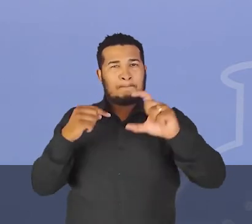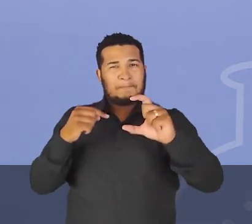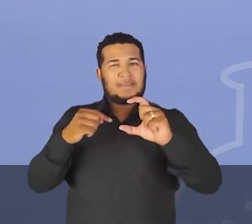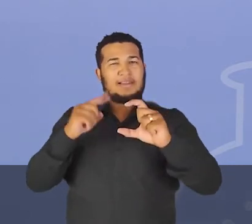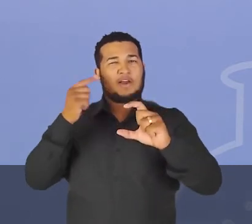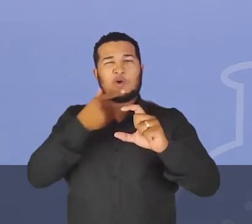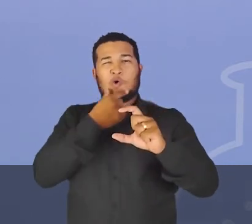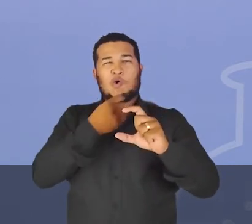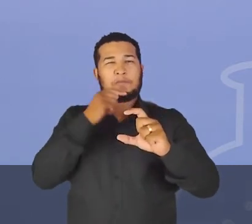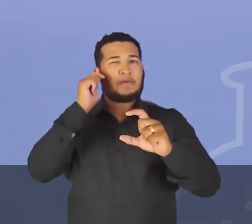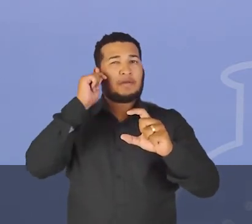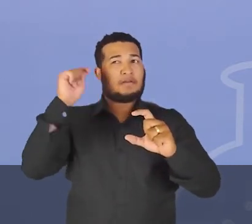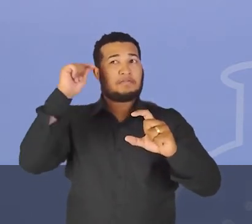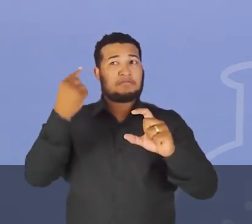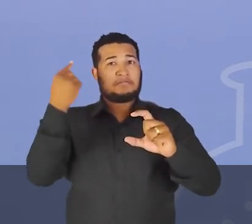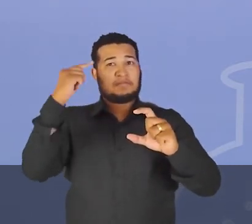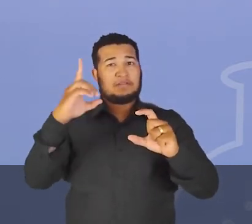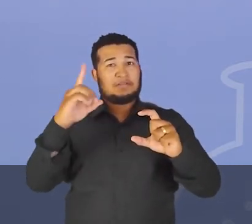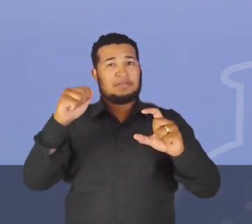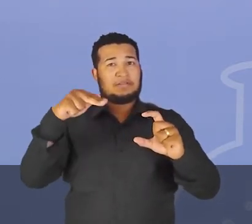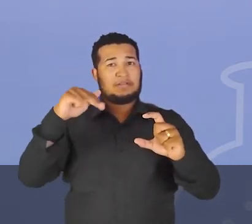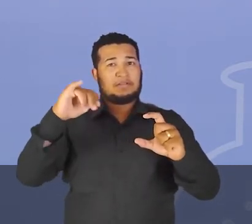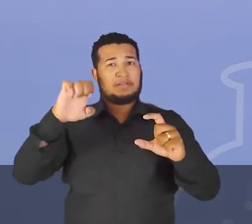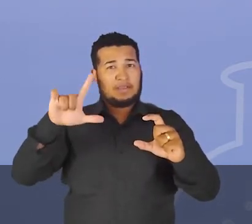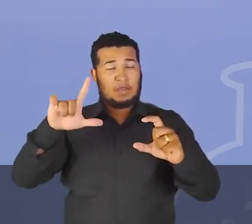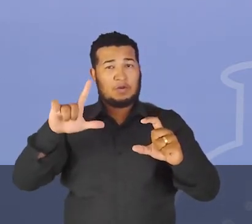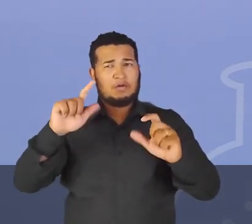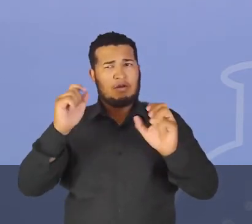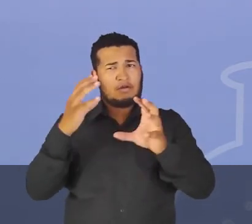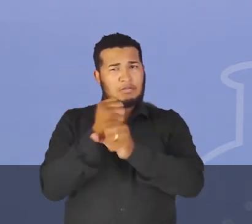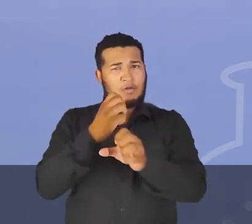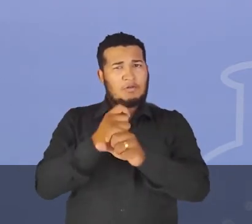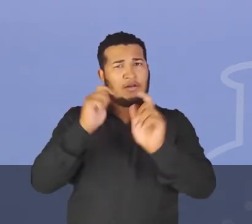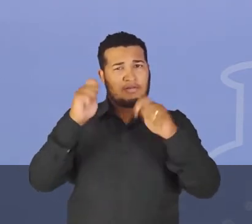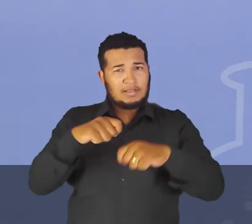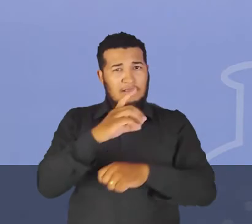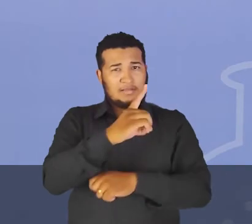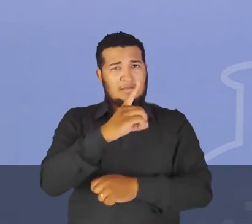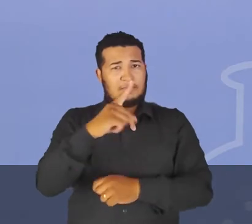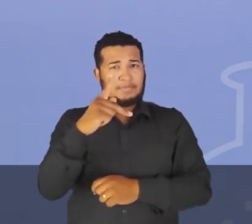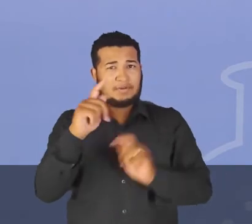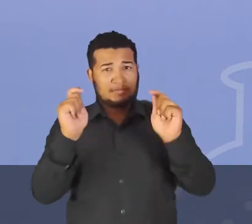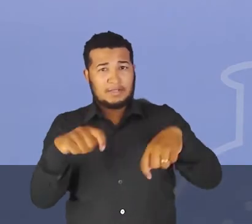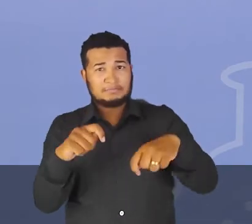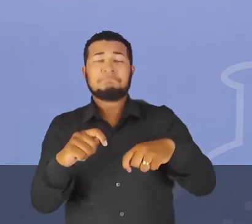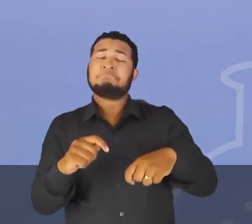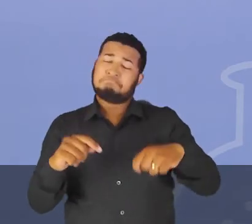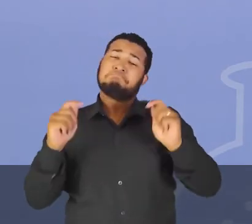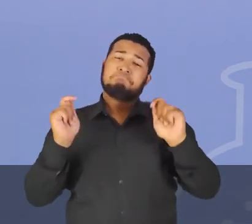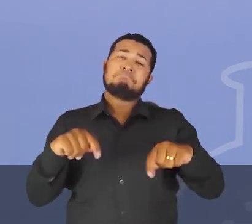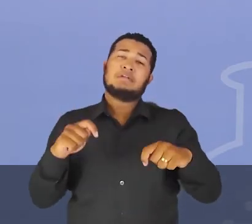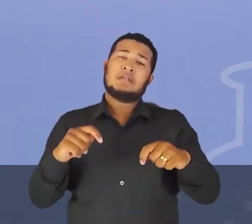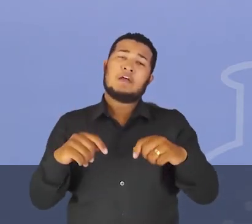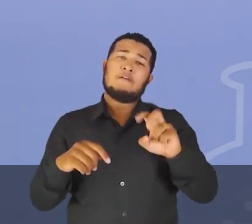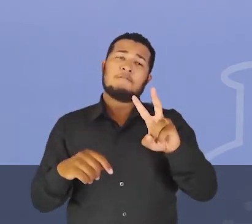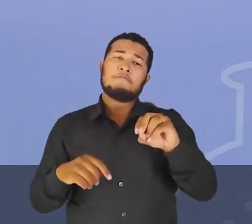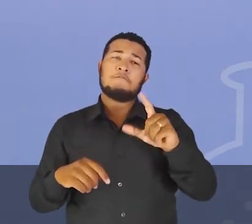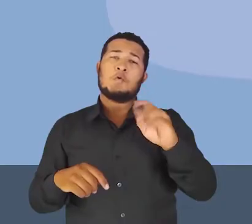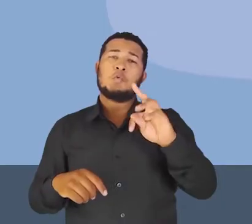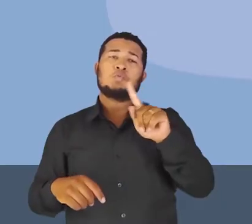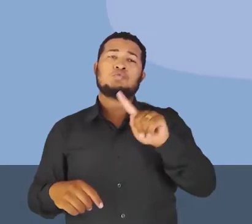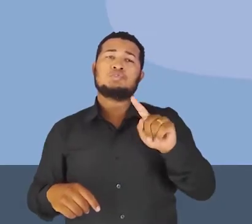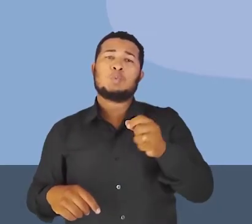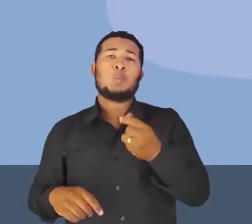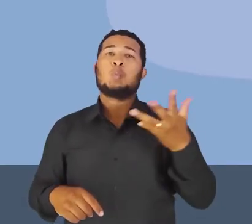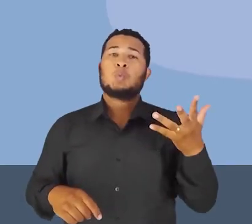é possível calcular a DDP para a pilha de Daniel, ou seja, qual é a voltagem da pilha de Daniel? Vamos lá no